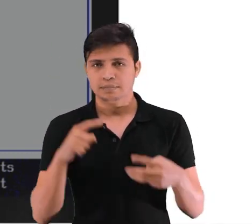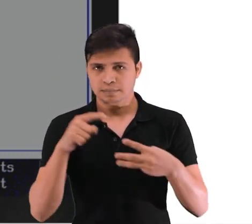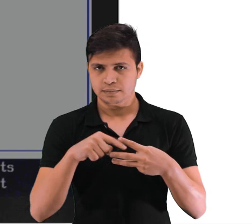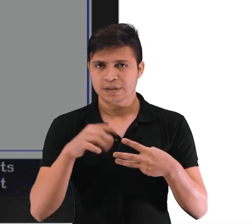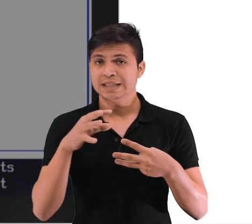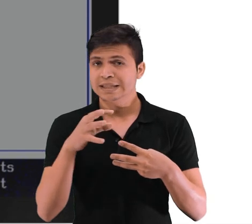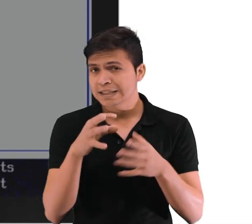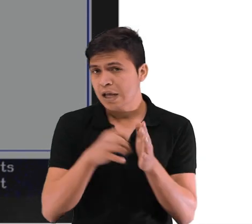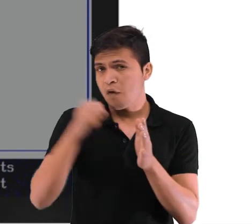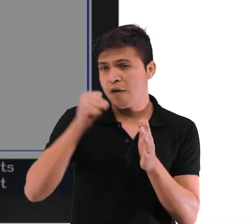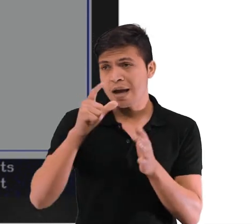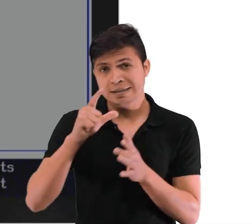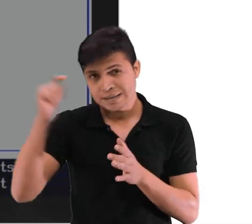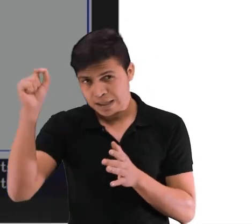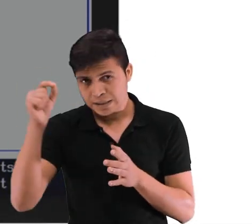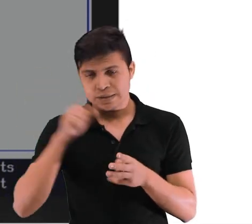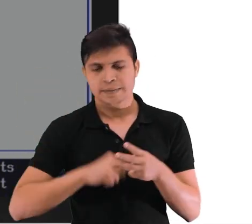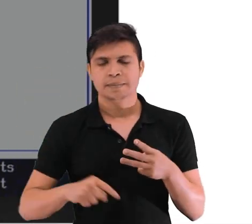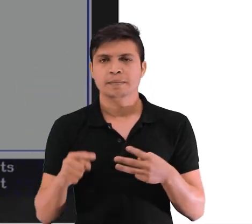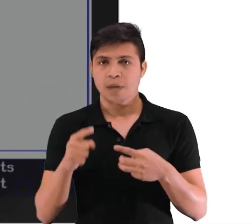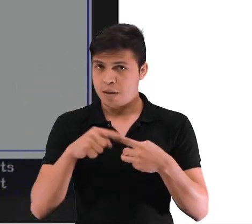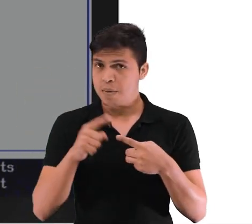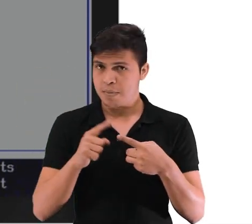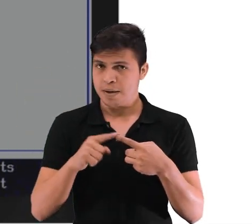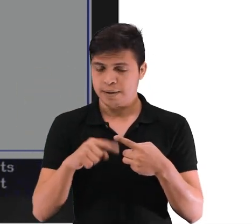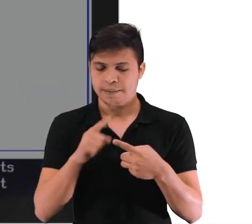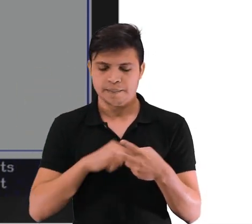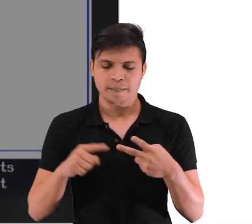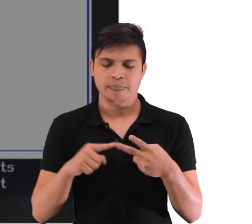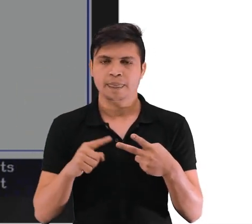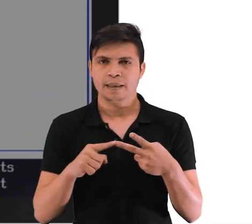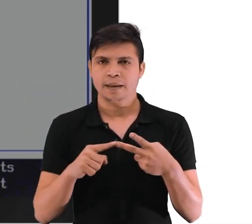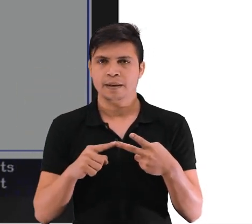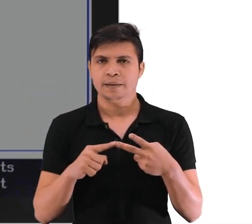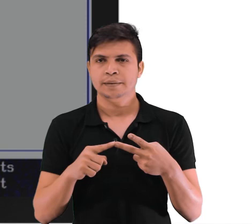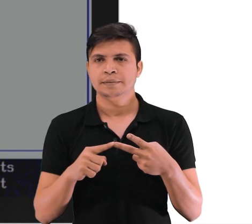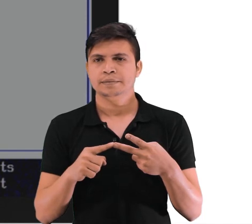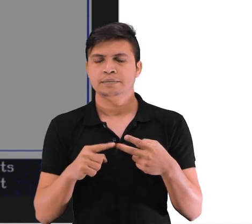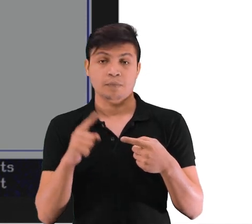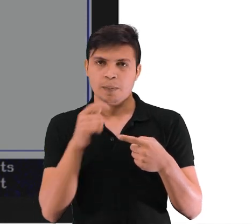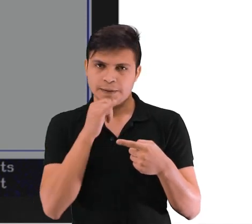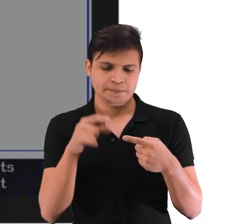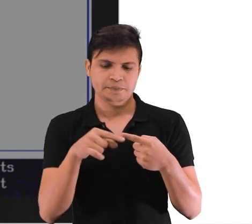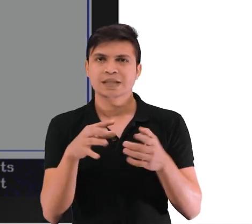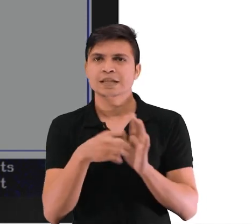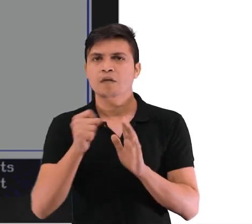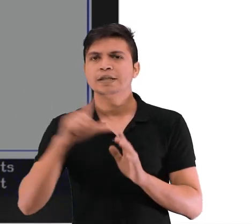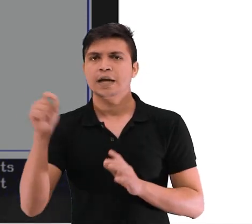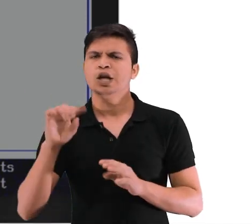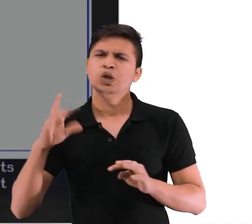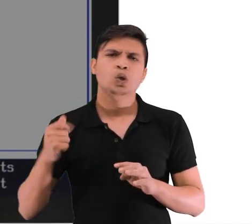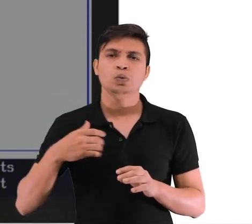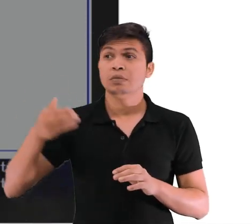salvar e sair, que é essa primeira opção. Salvar e sair, tudo que eu alterei nas abas